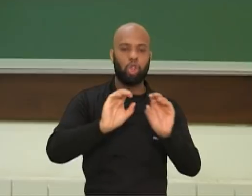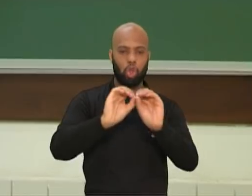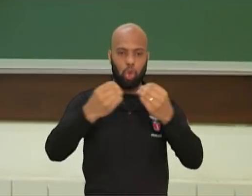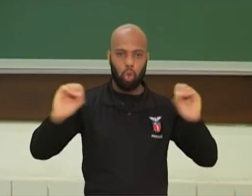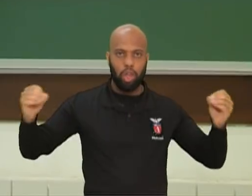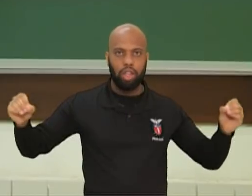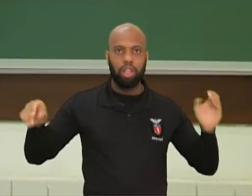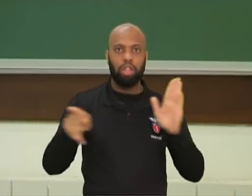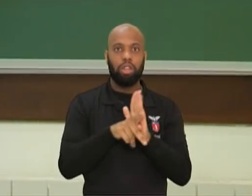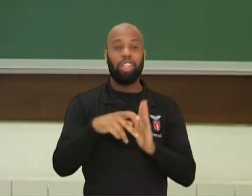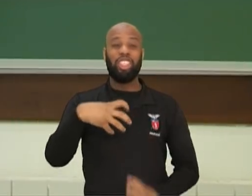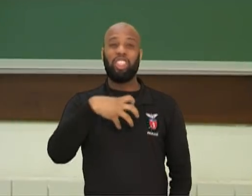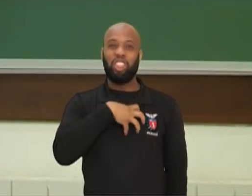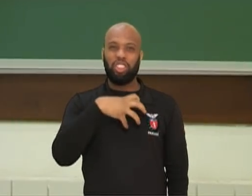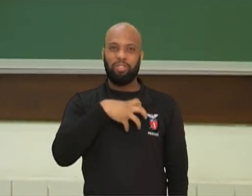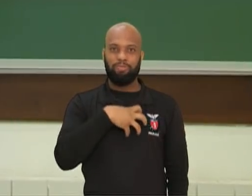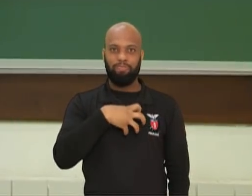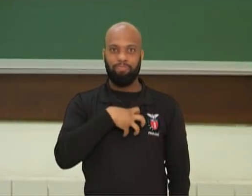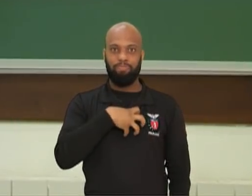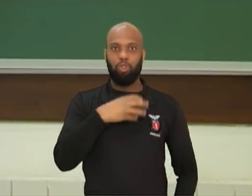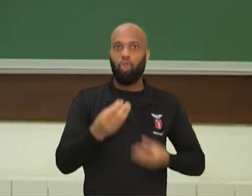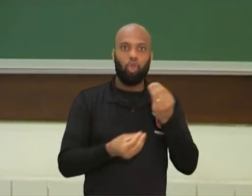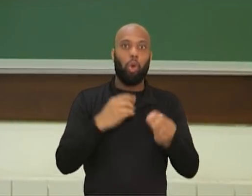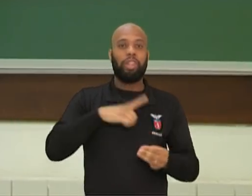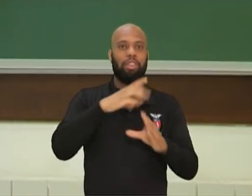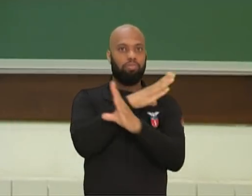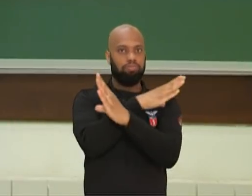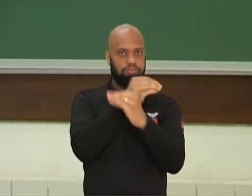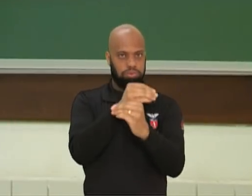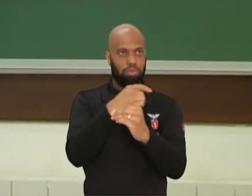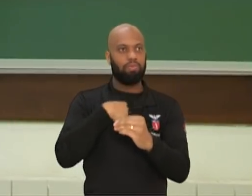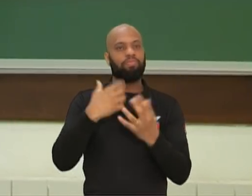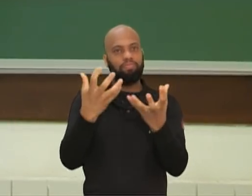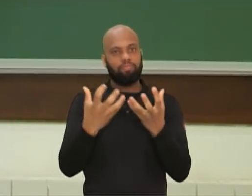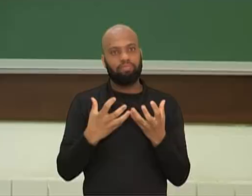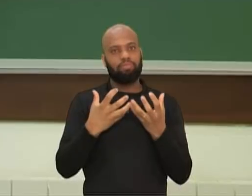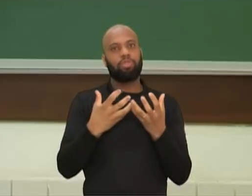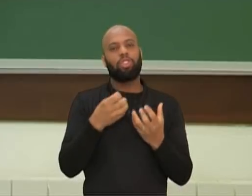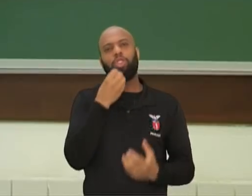orações coordenativas. Eu desejo a todos, né,